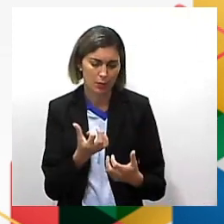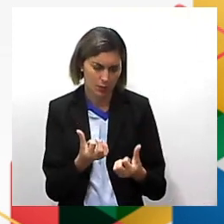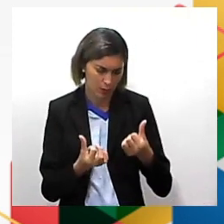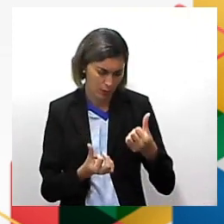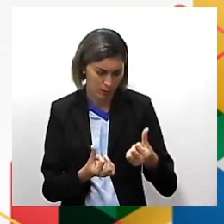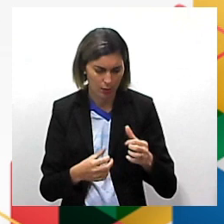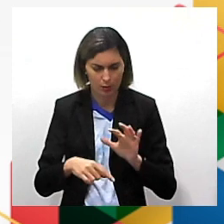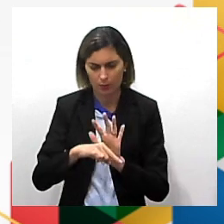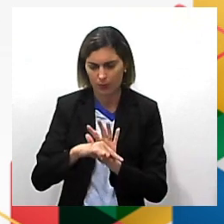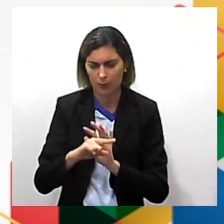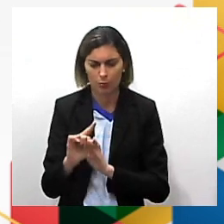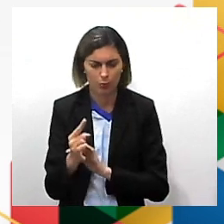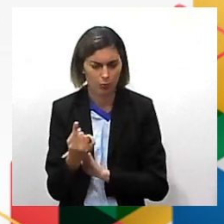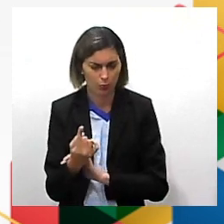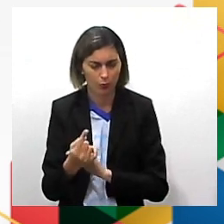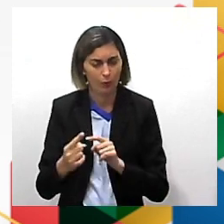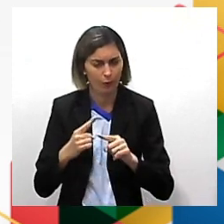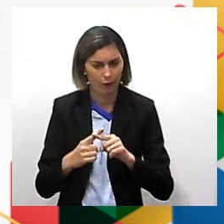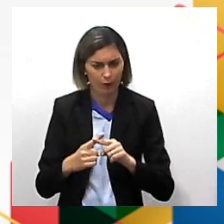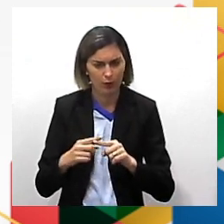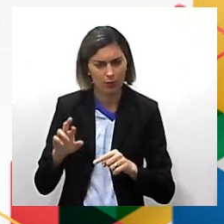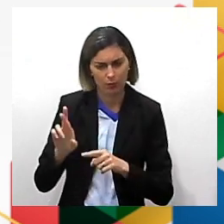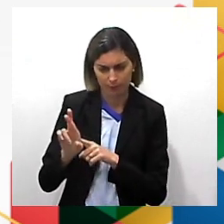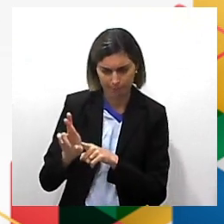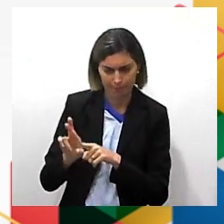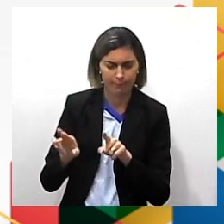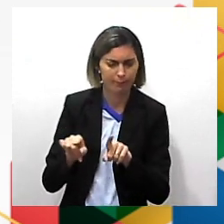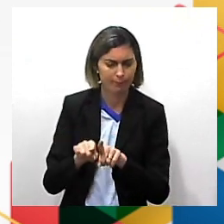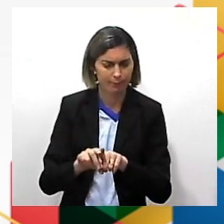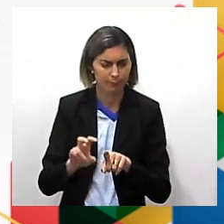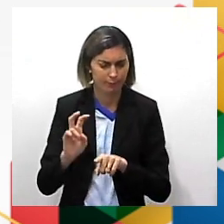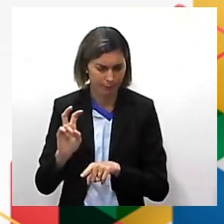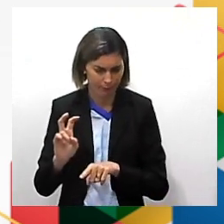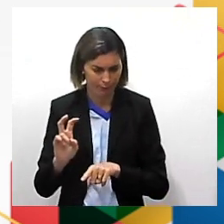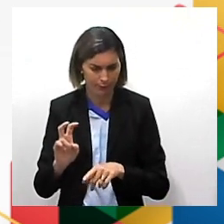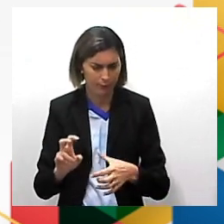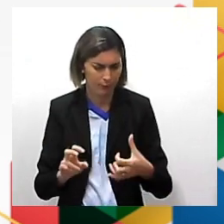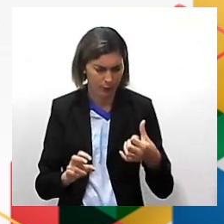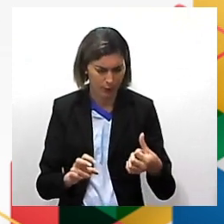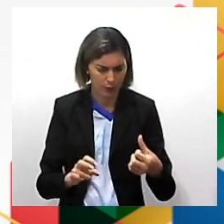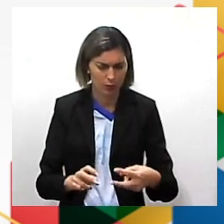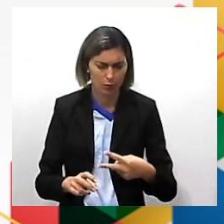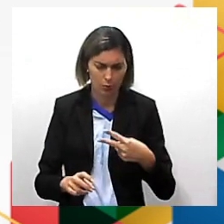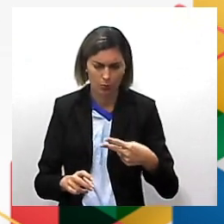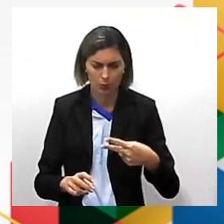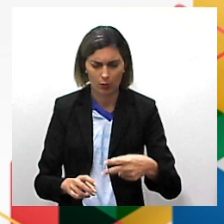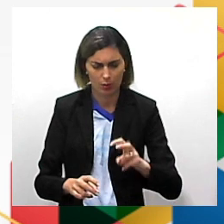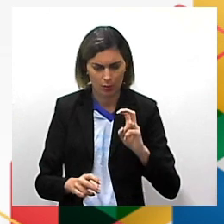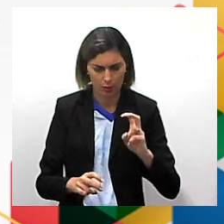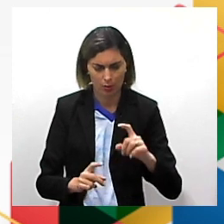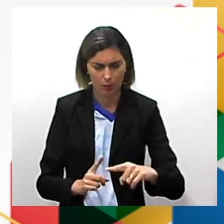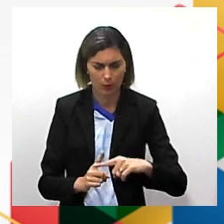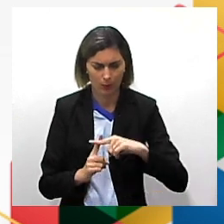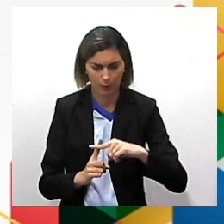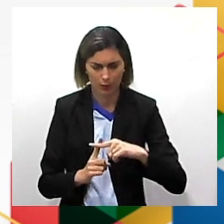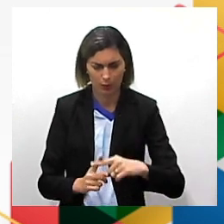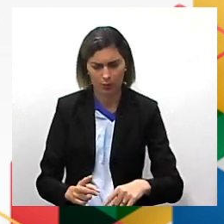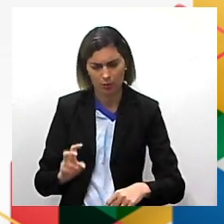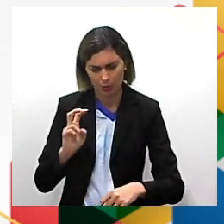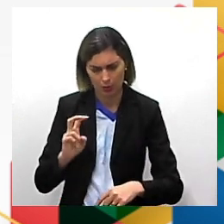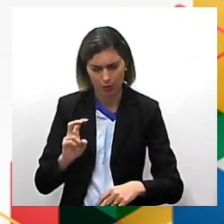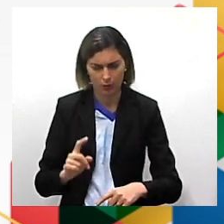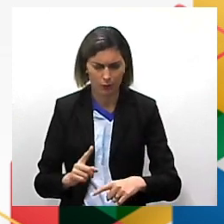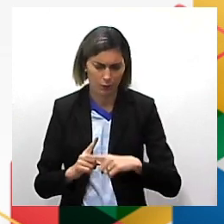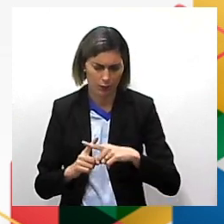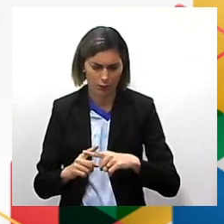6 menos 1 vezes a razão, que também é 5. Olha que legal. O termo 6 fica 5 mais